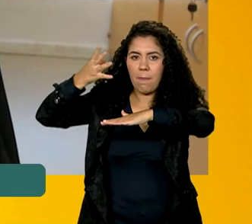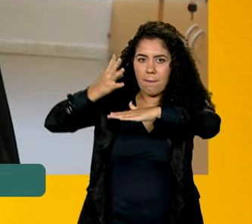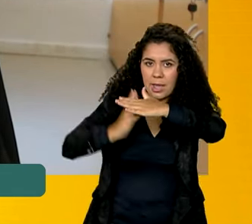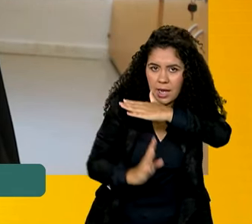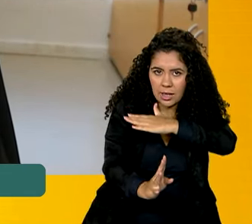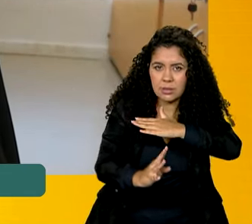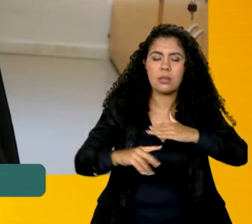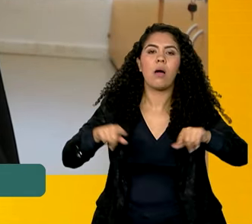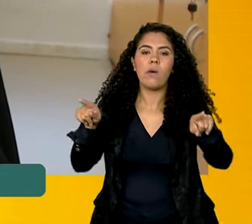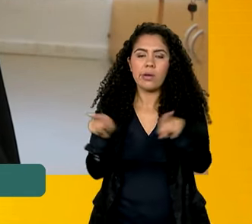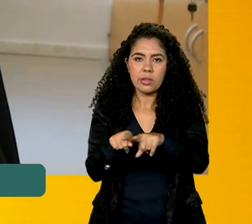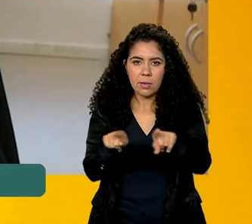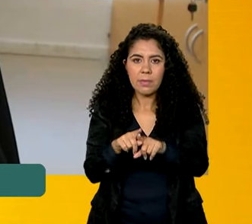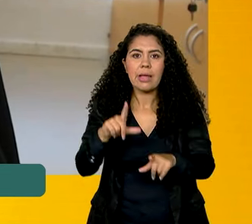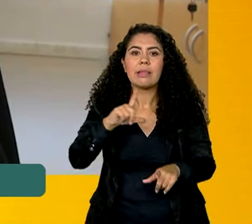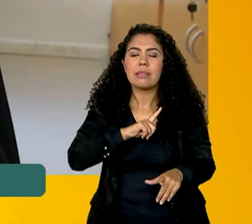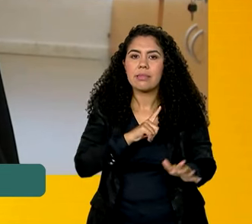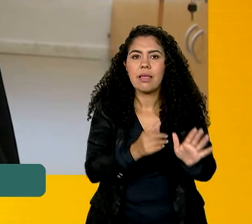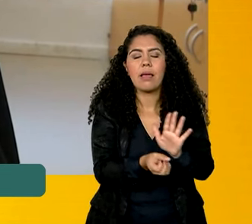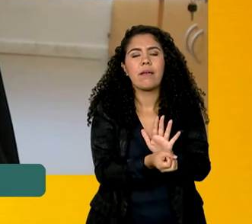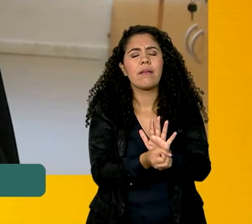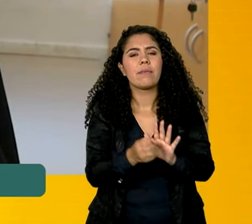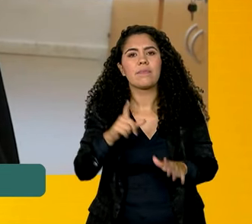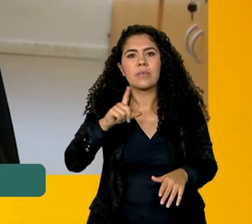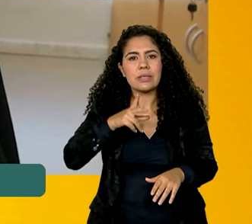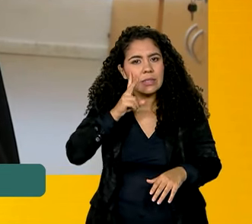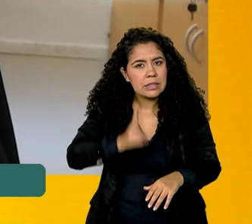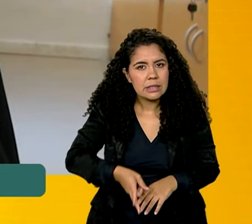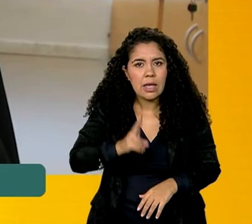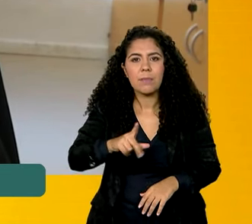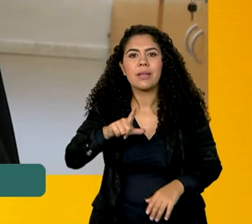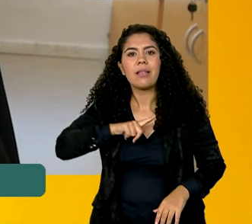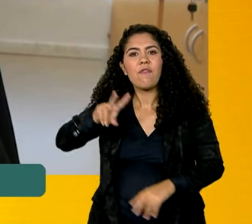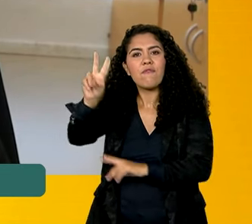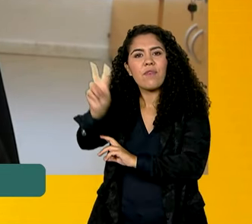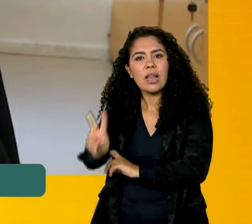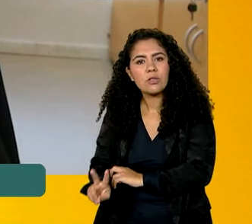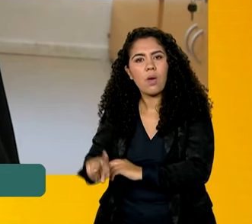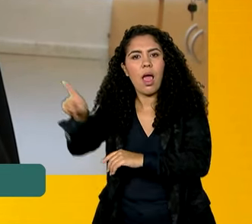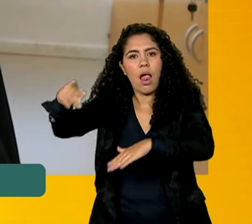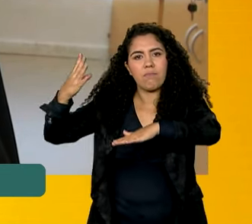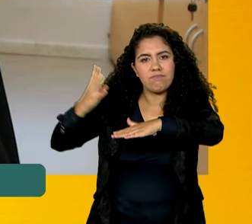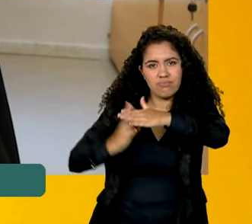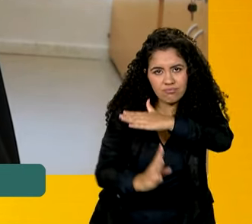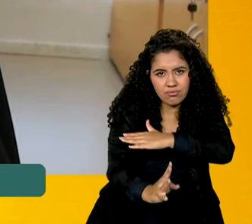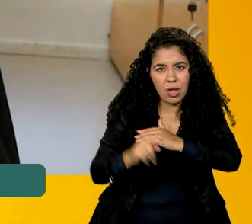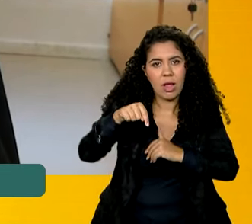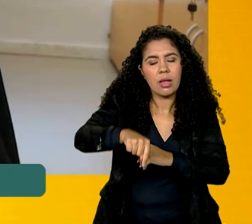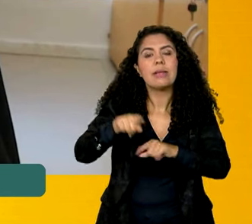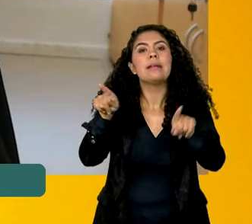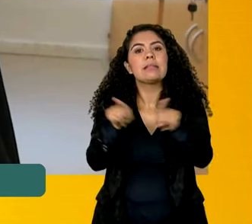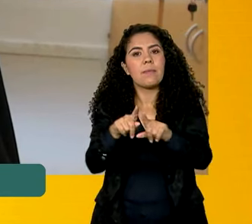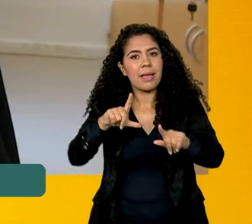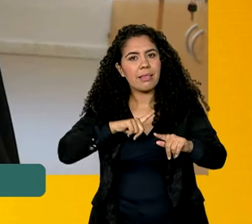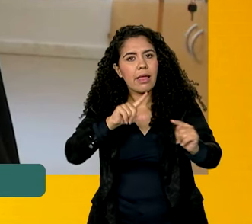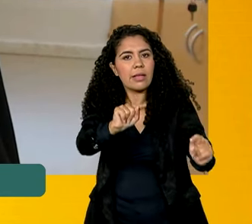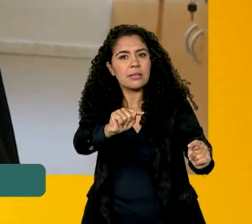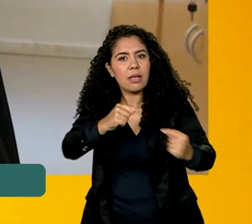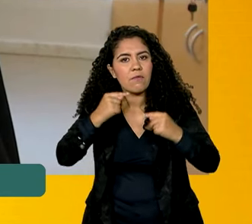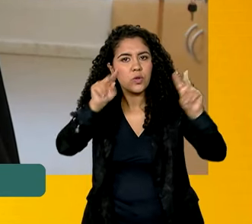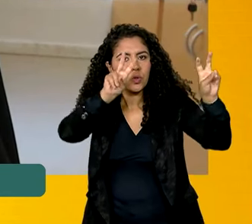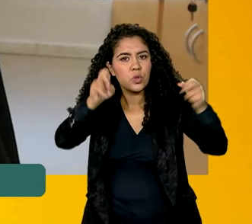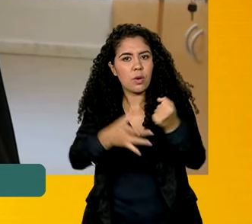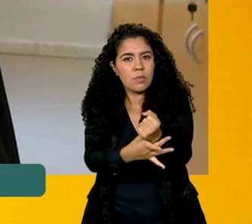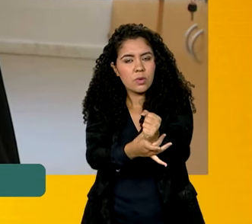região recebe ainda bastante, um grande número de venezuelanos. A gente tem desafios de segurança em função